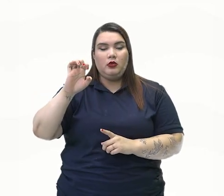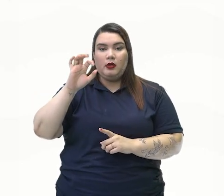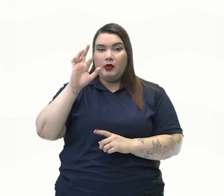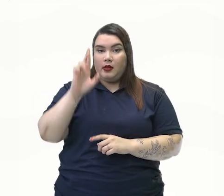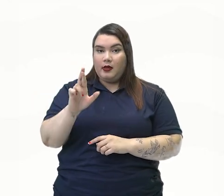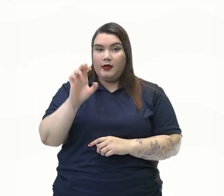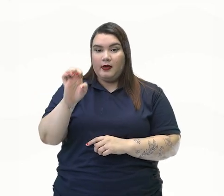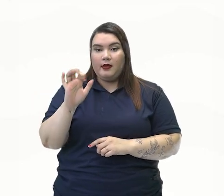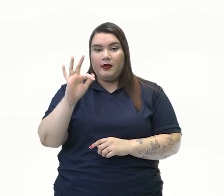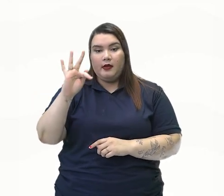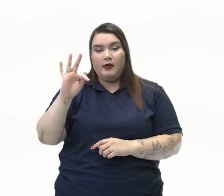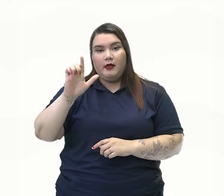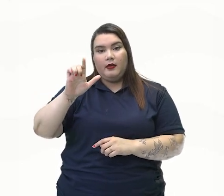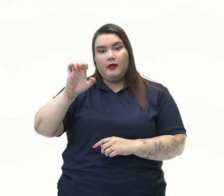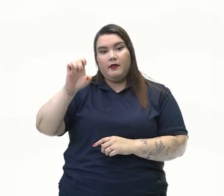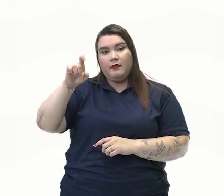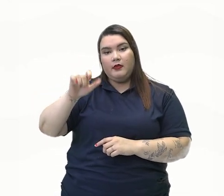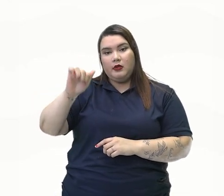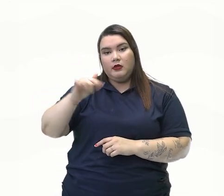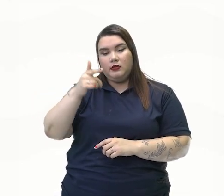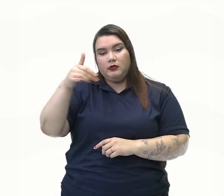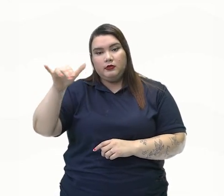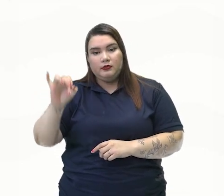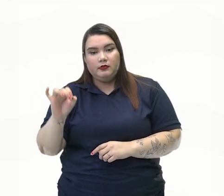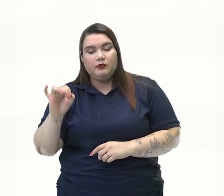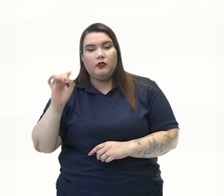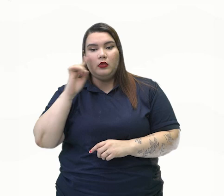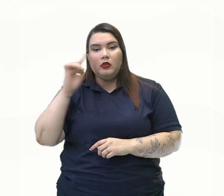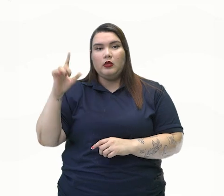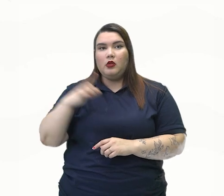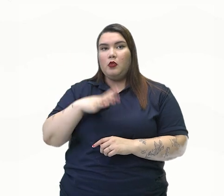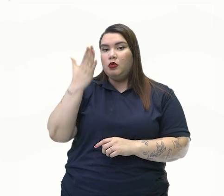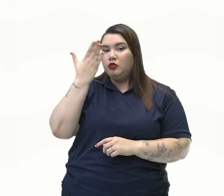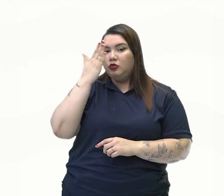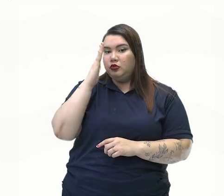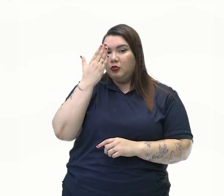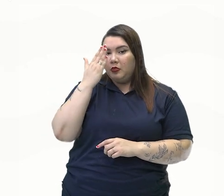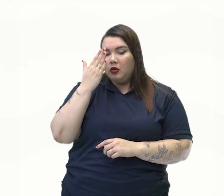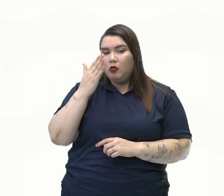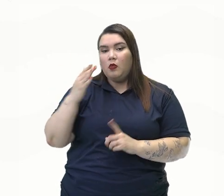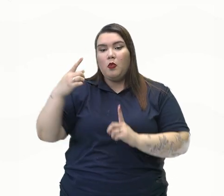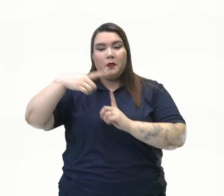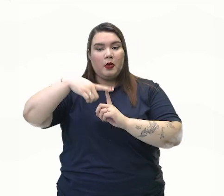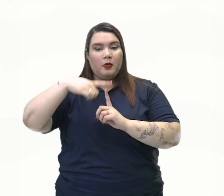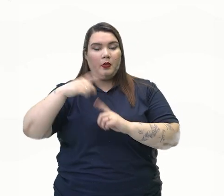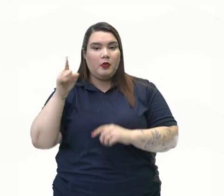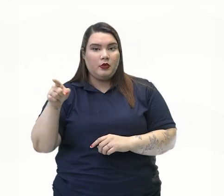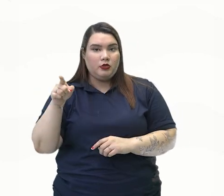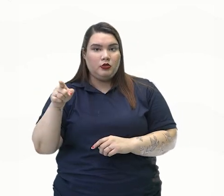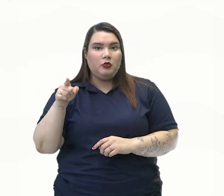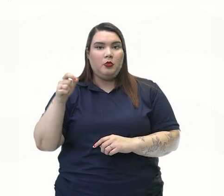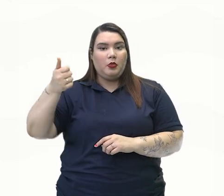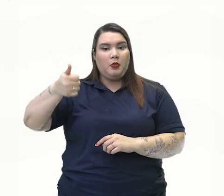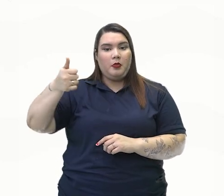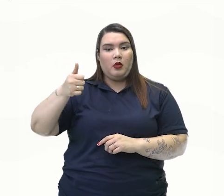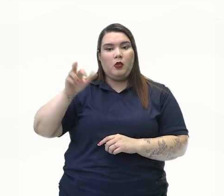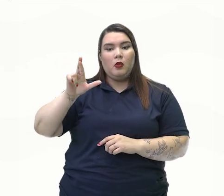reflexão, vejam aí que eu tenho o espelho, lembram que eu tenho aqui, ó, eu tenho o